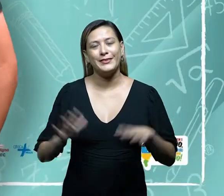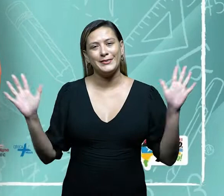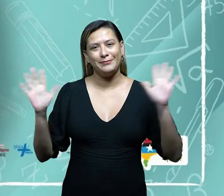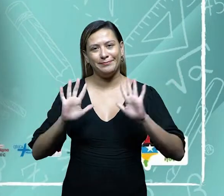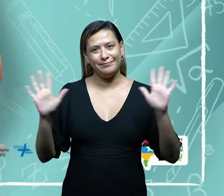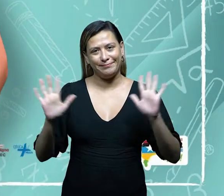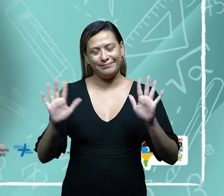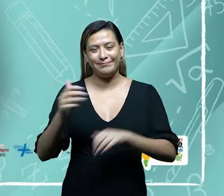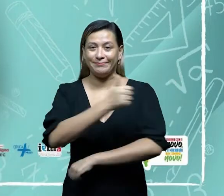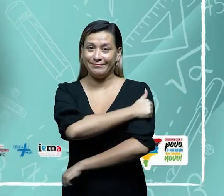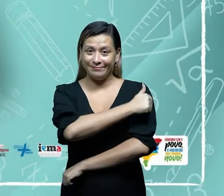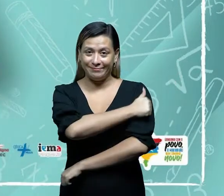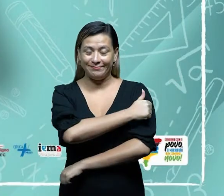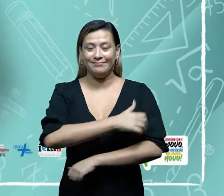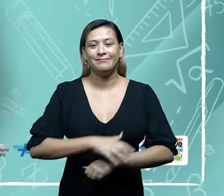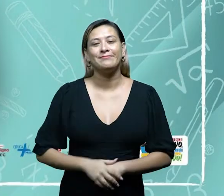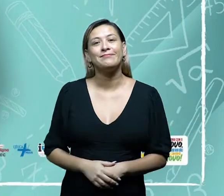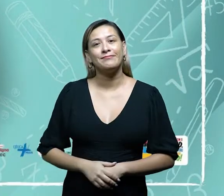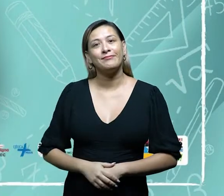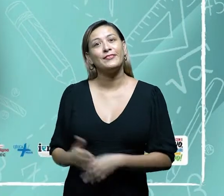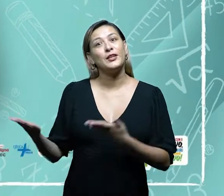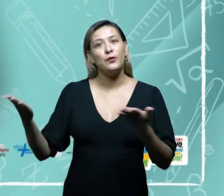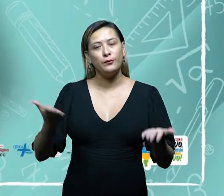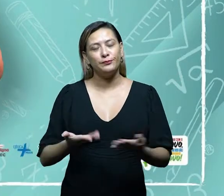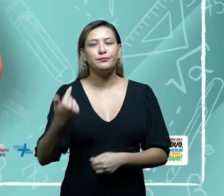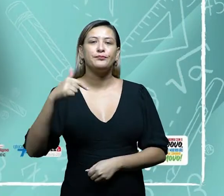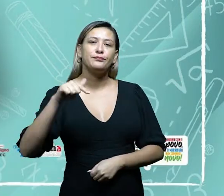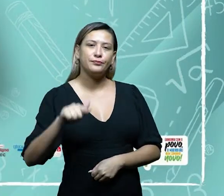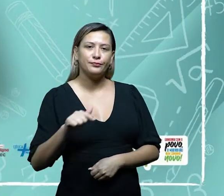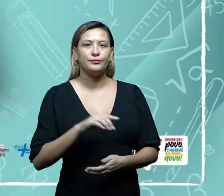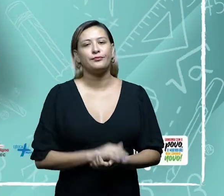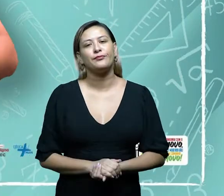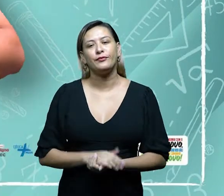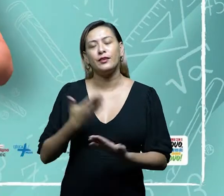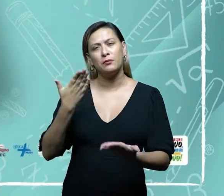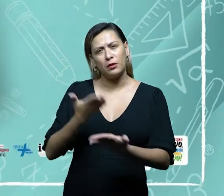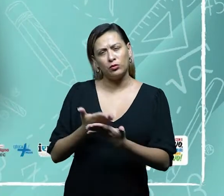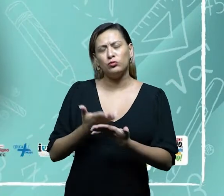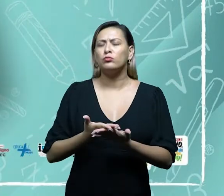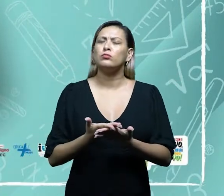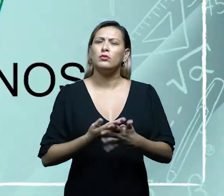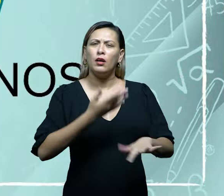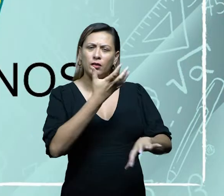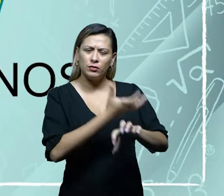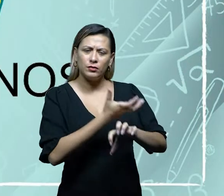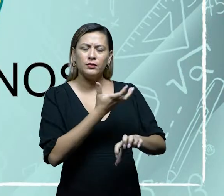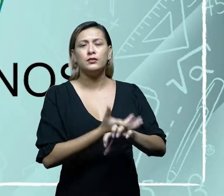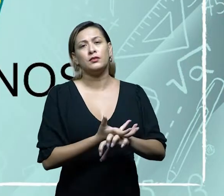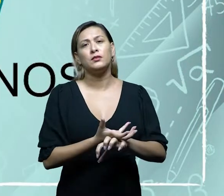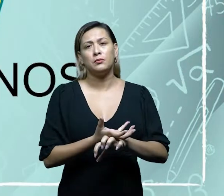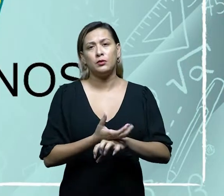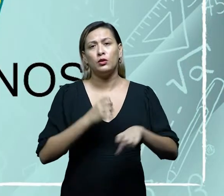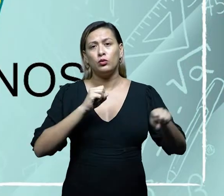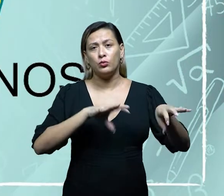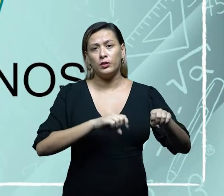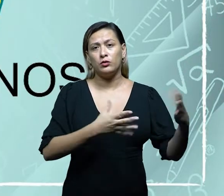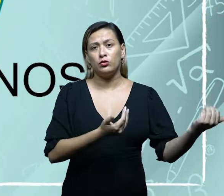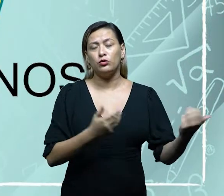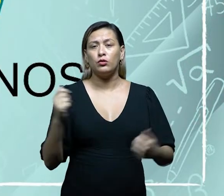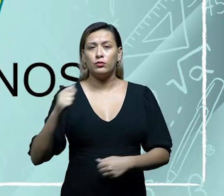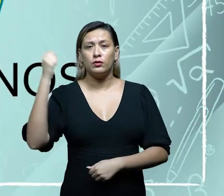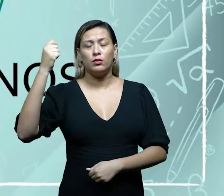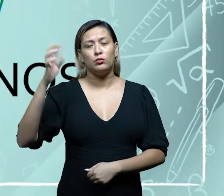Olá, alunos! Estamos mais uma vez aqui para falar a respeito das cadeiras, das disciplinas do EJATEC. Hoje vamos falar a